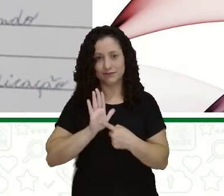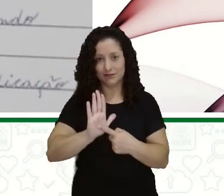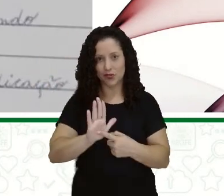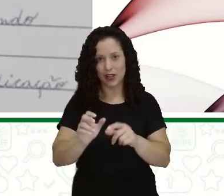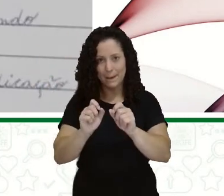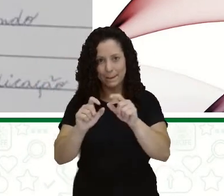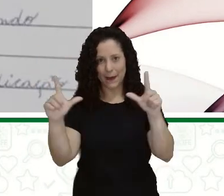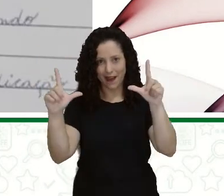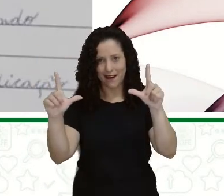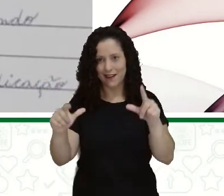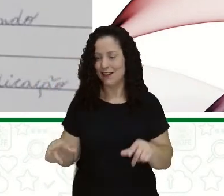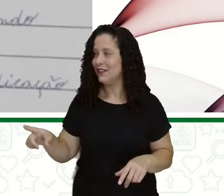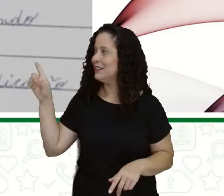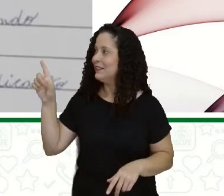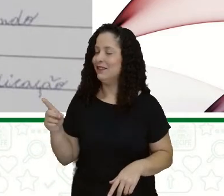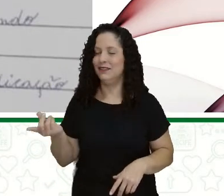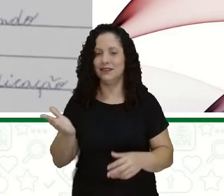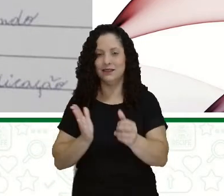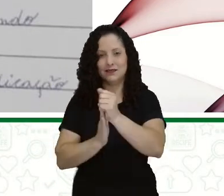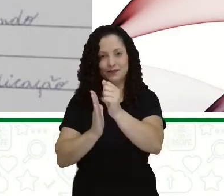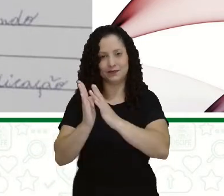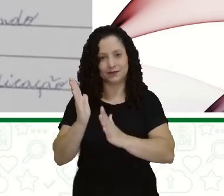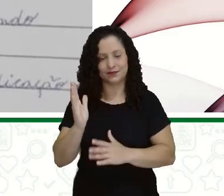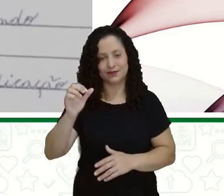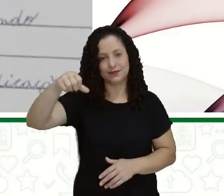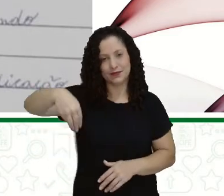Esse é o trabalho de Marcílio.